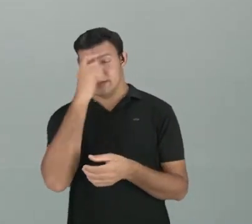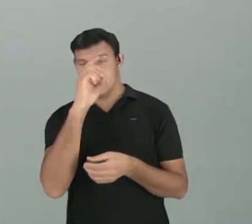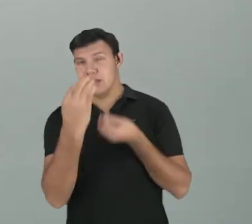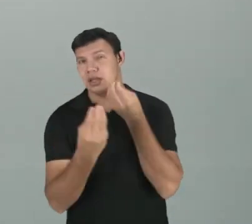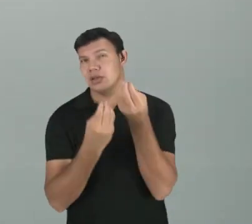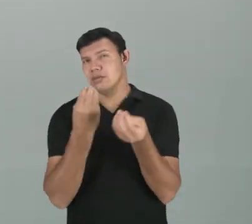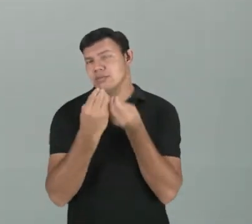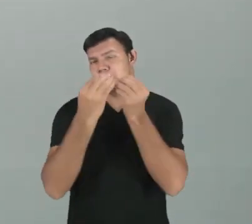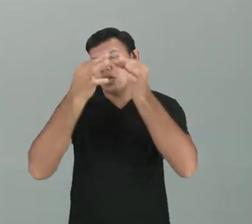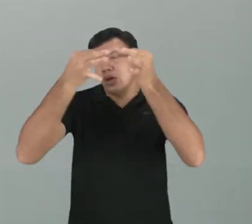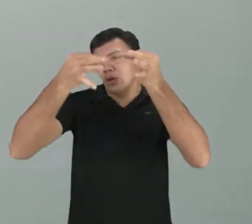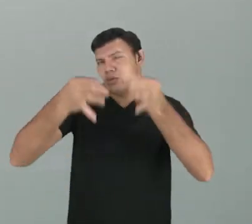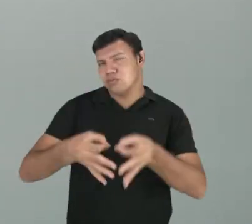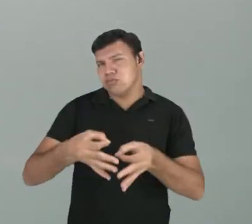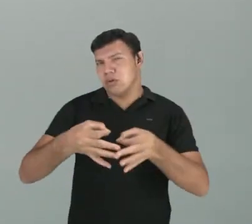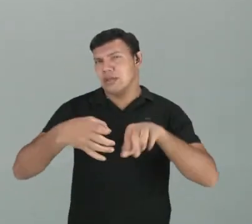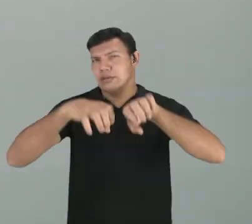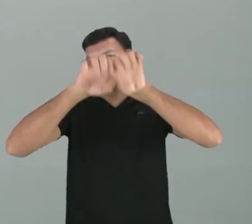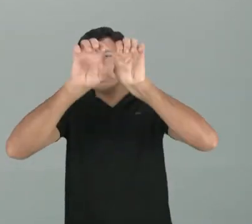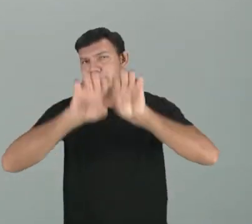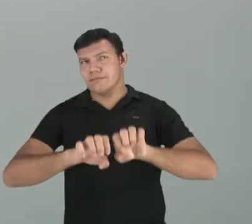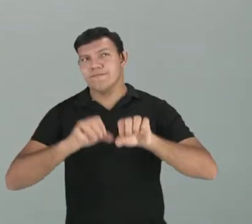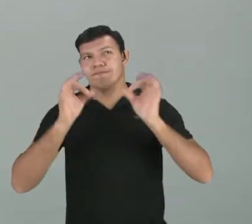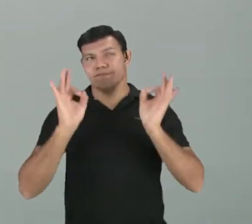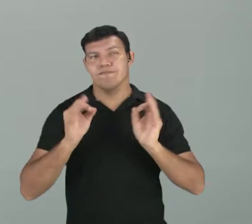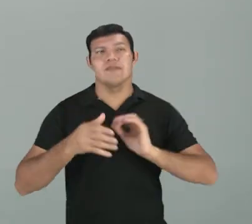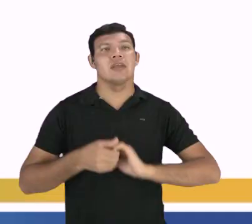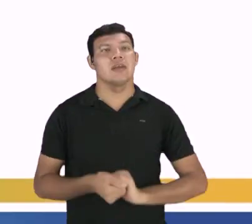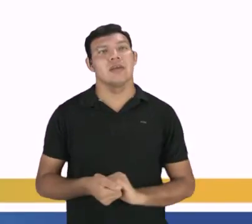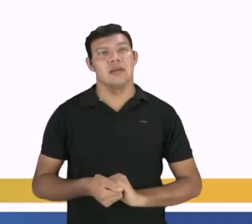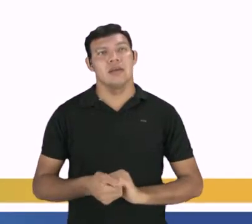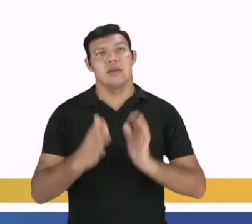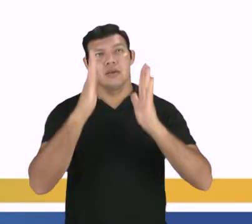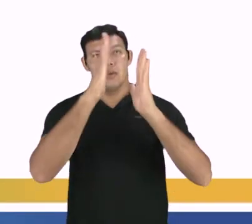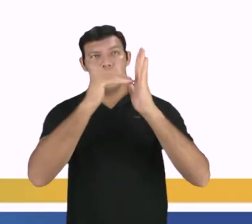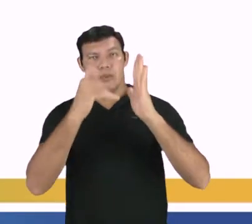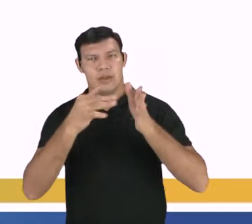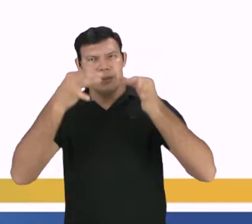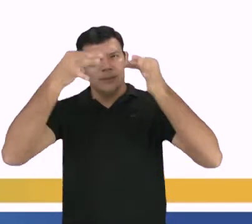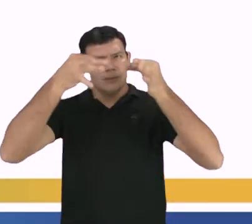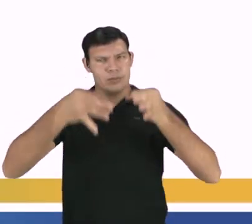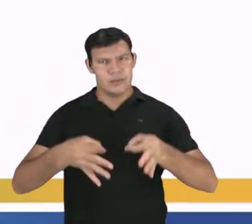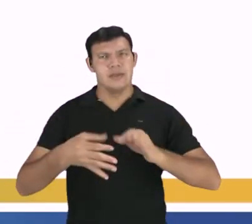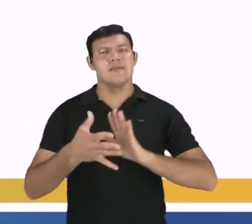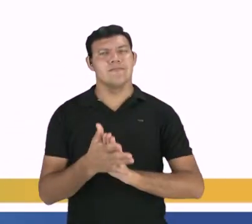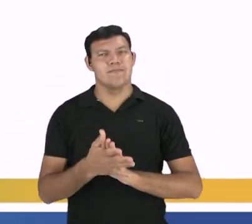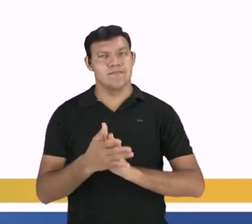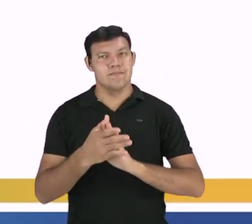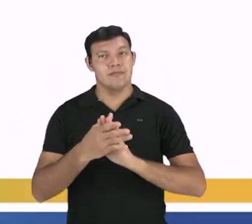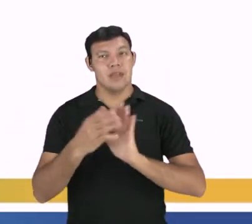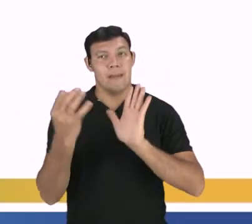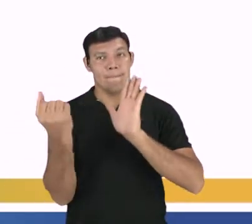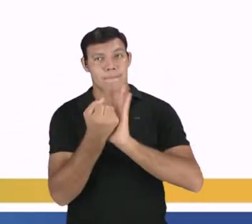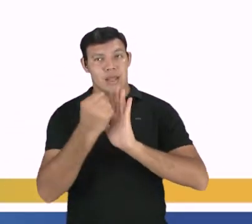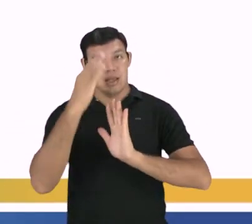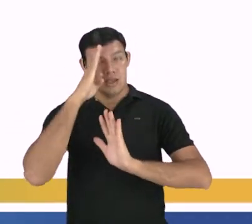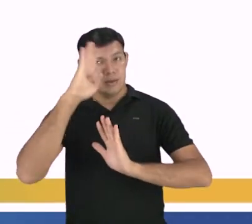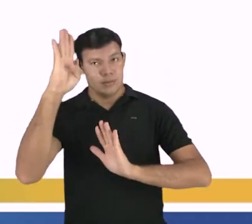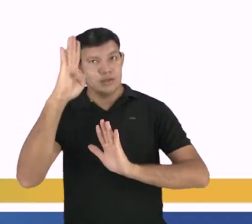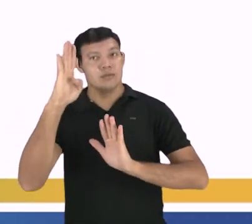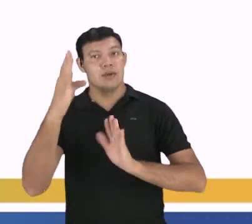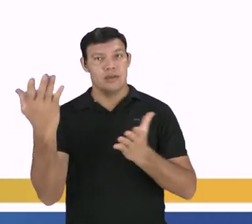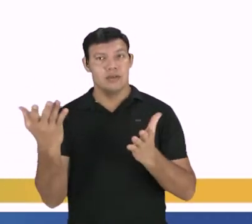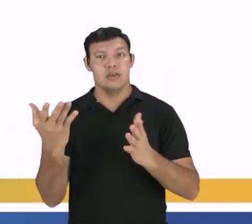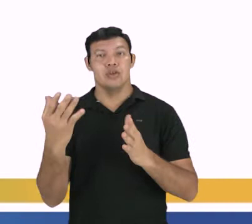a perfeição estrutural, tá certo? Então, a estética perfeita era uma das principais marcas desse estilo